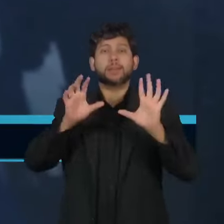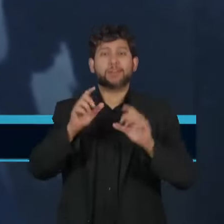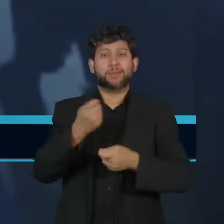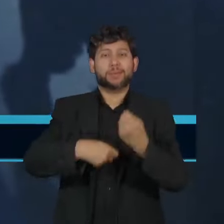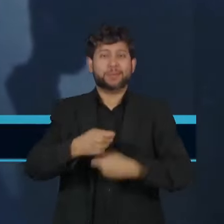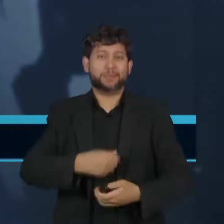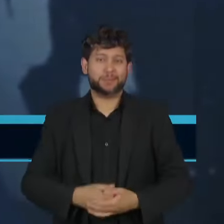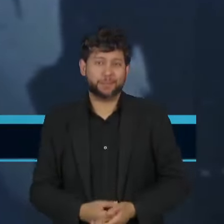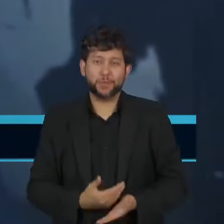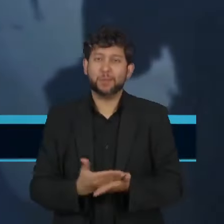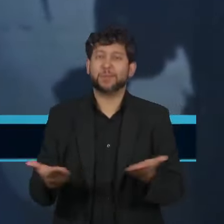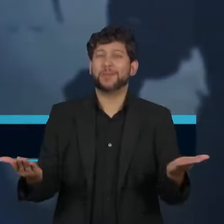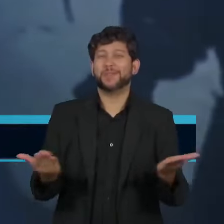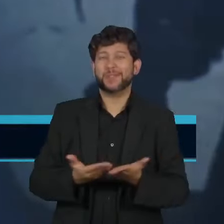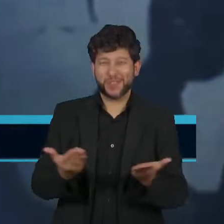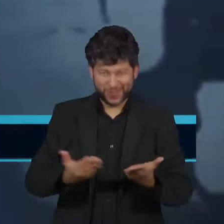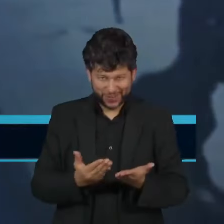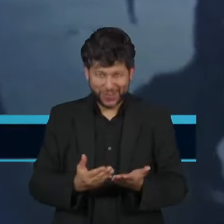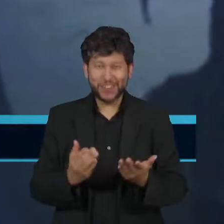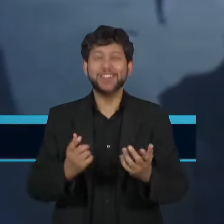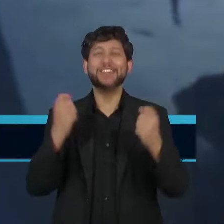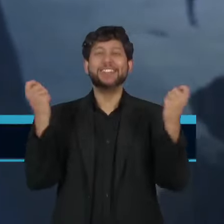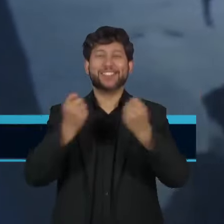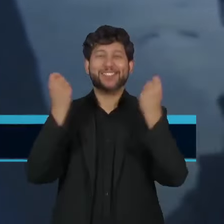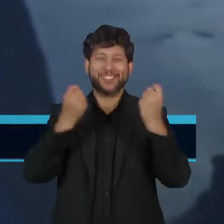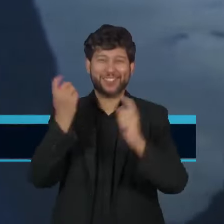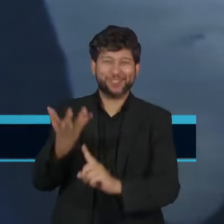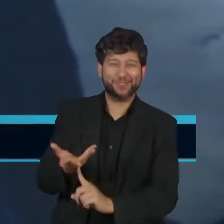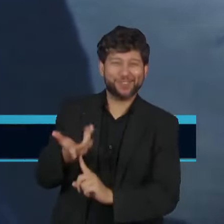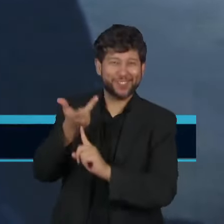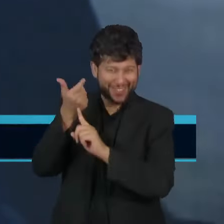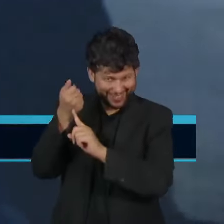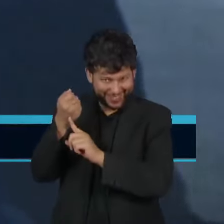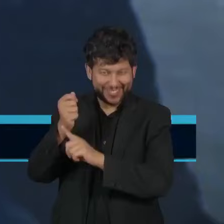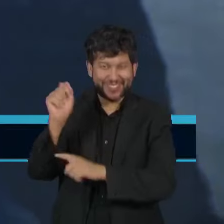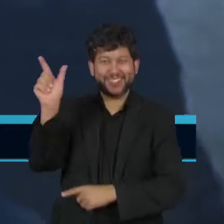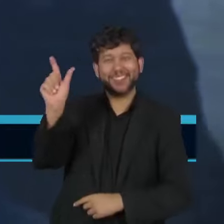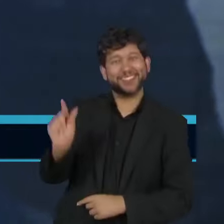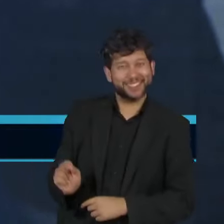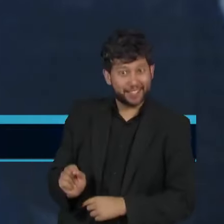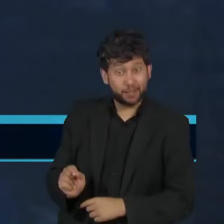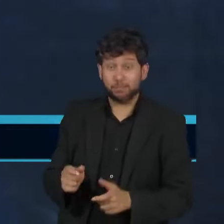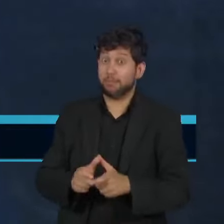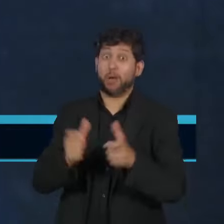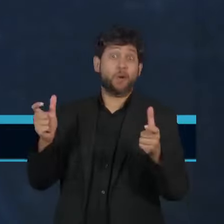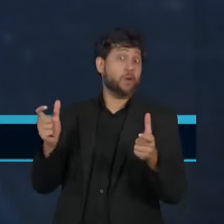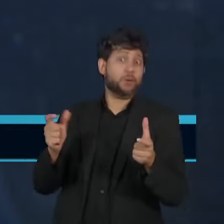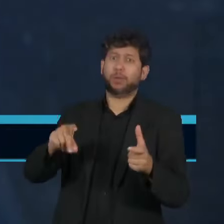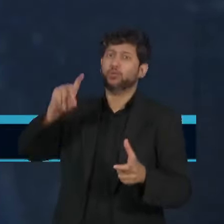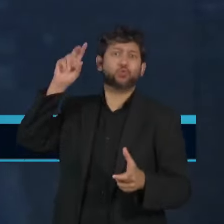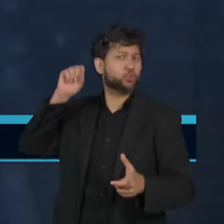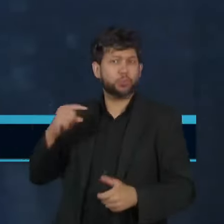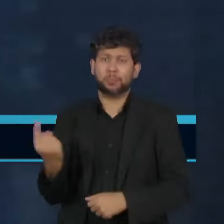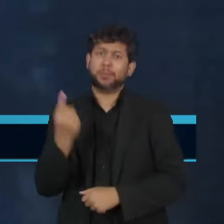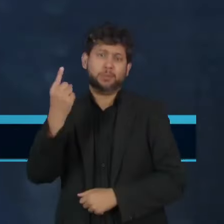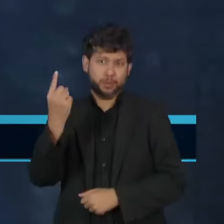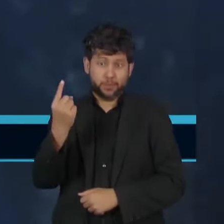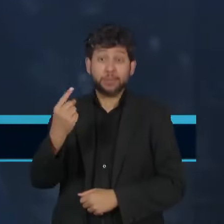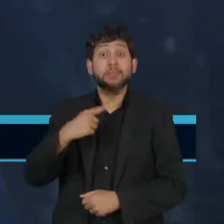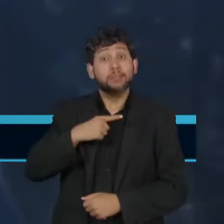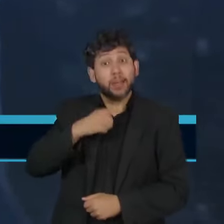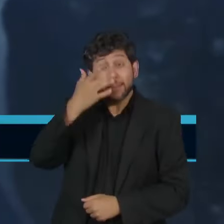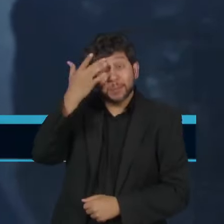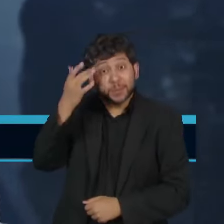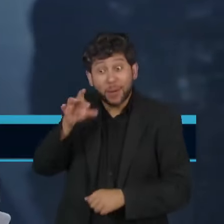começou hoje a Bienal de Veneza na Itália o maior e mais antigo evento de arte do mundo tem nesta edição curadoria de um